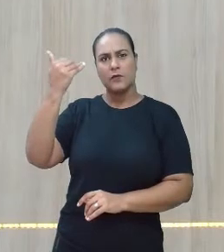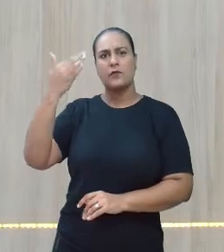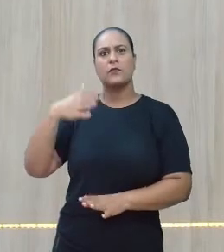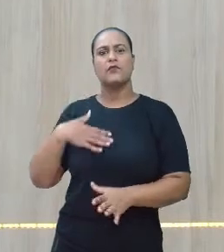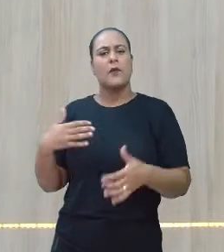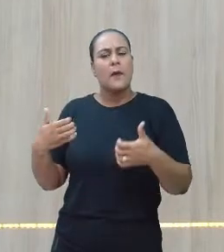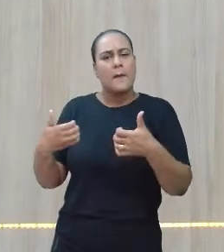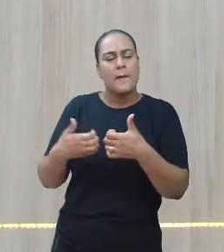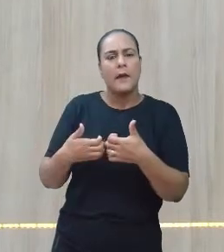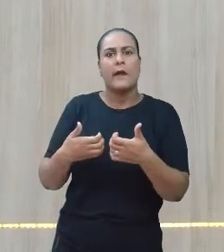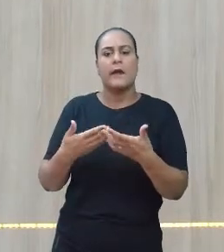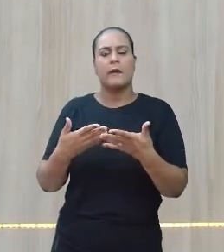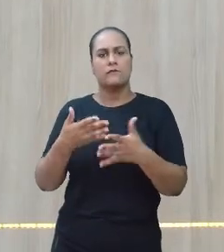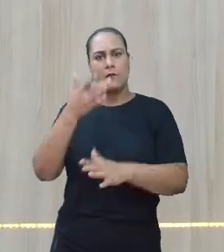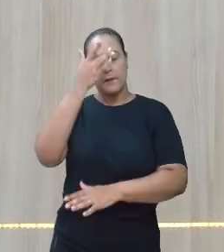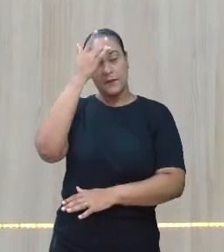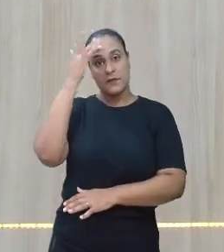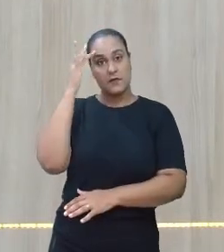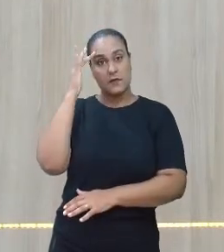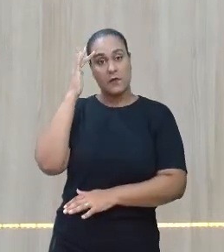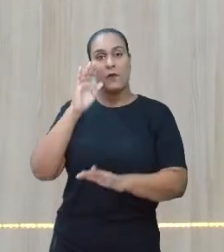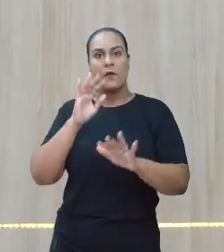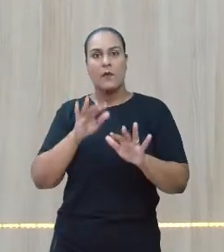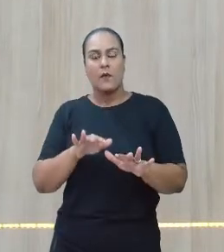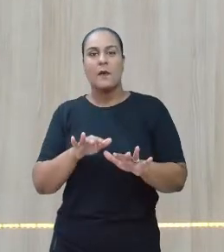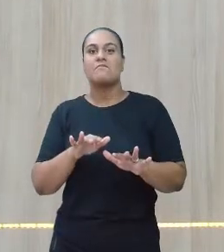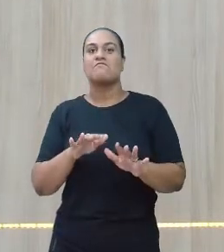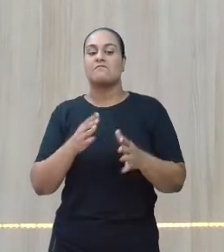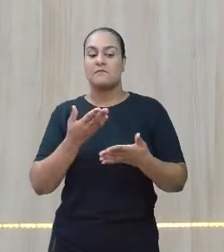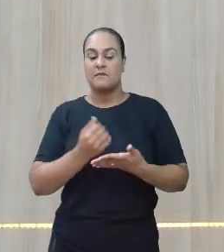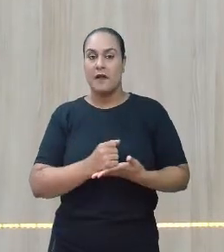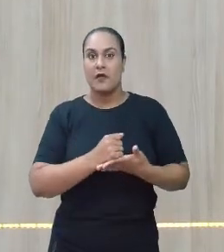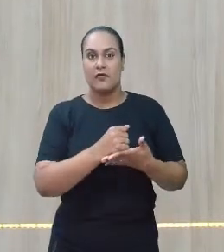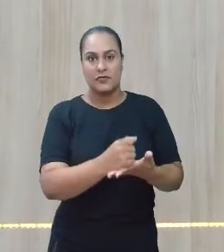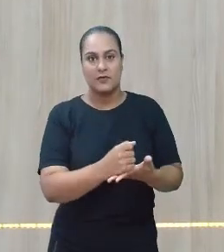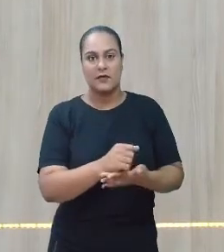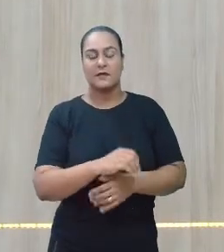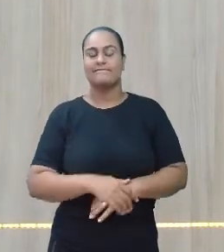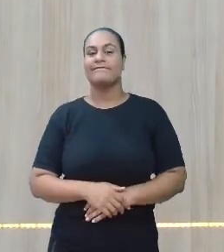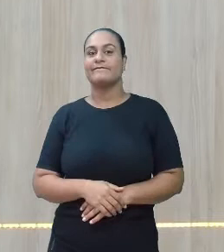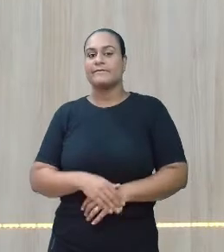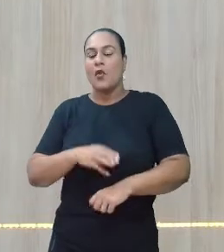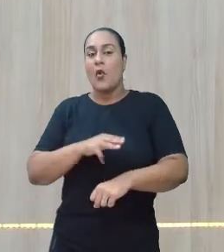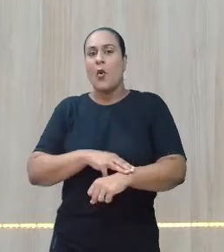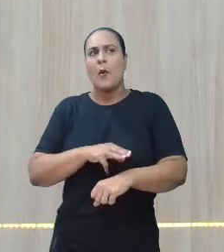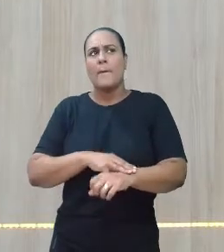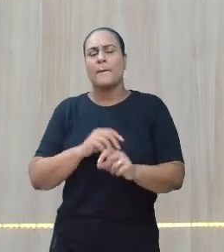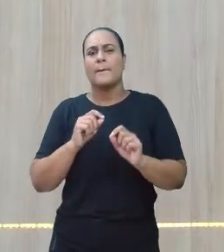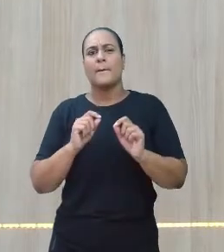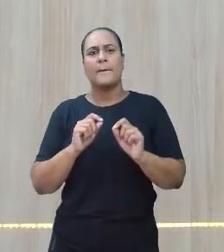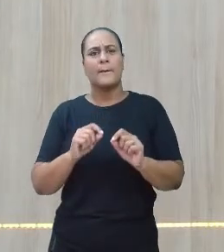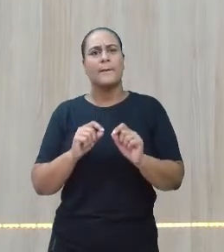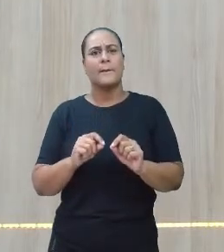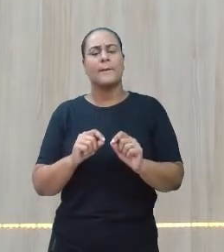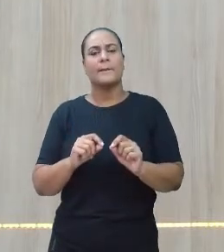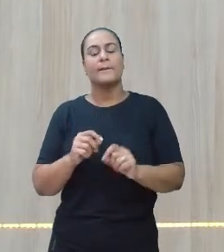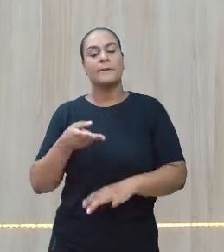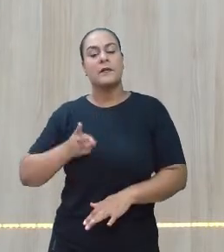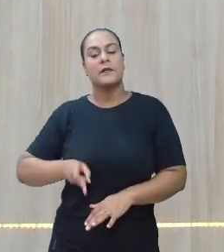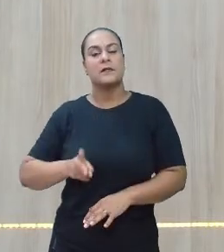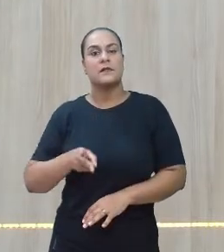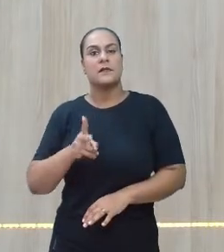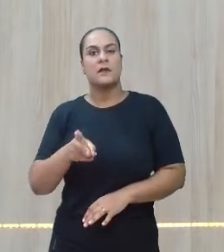aproxime dessa pessoa para poder prestar os primeiros socorros. Nos primeiros socorros, eu quero chamar a atenção, sempre